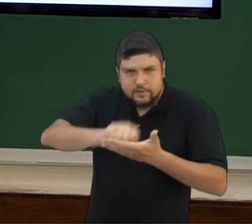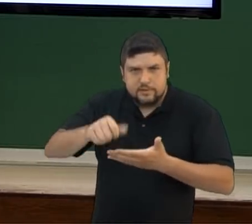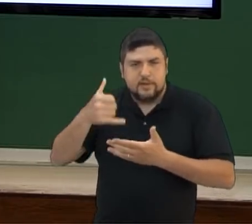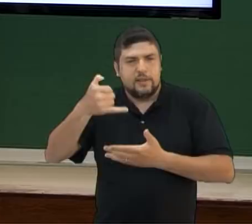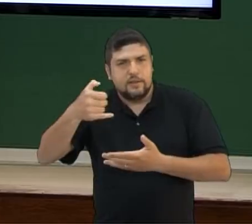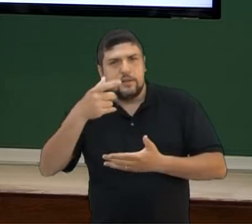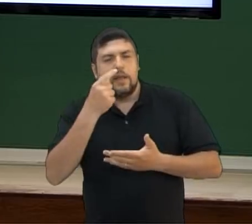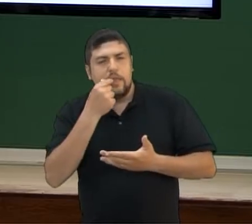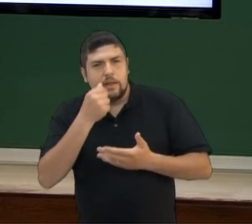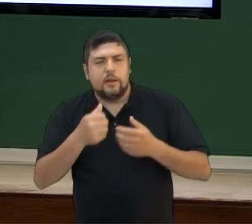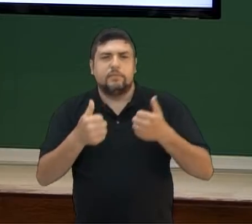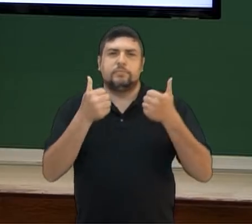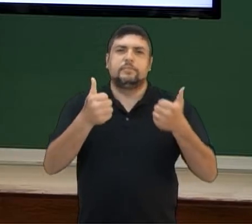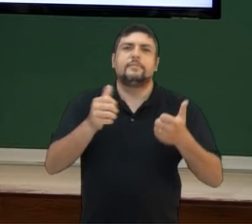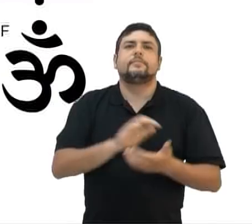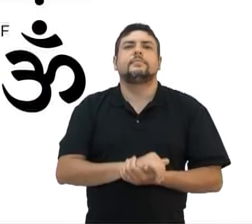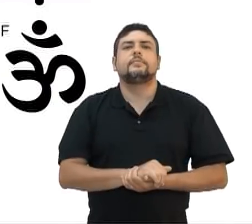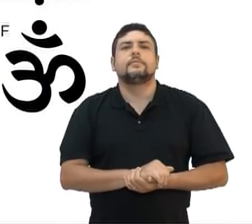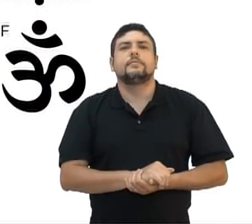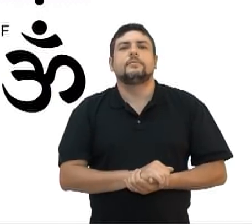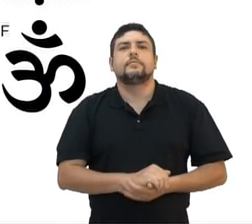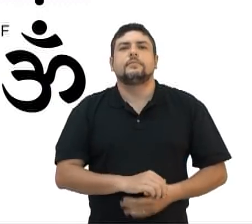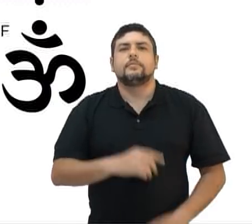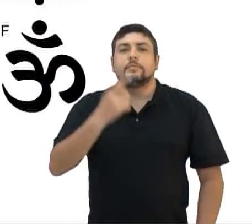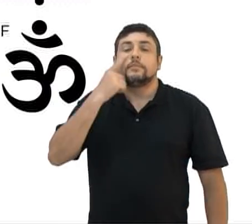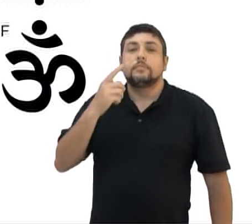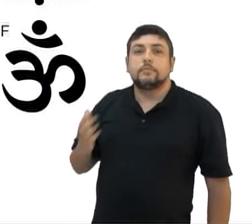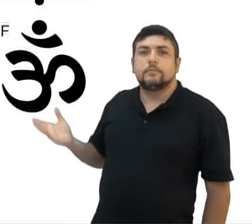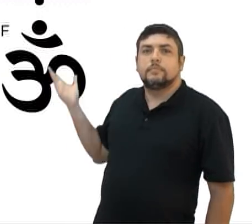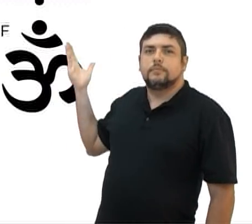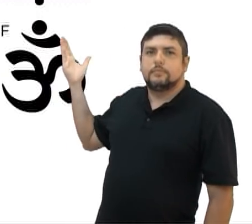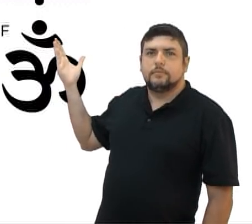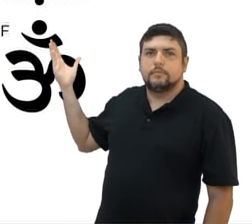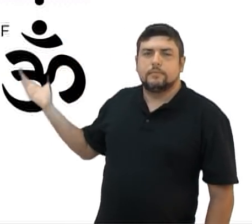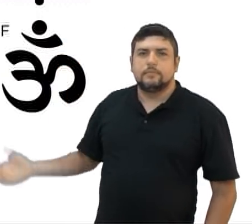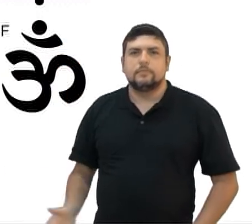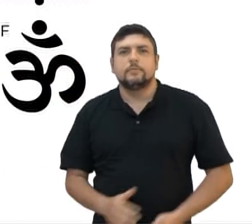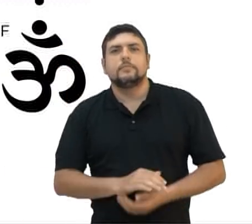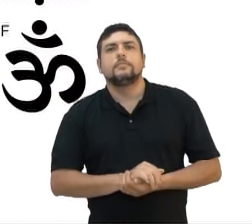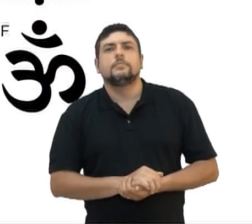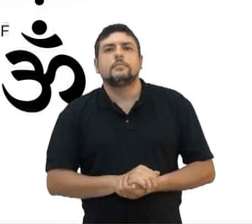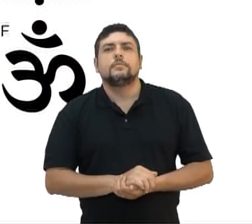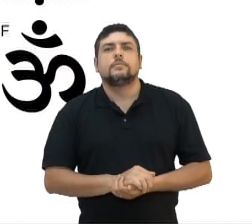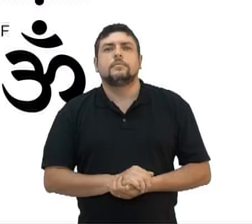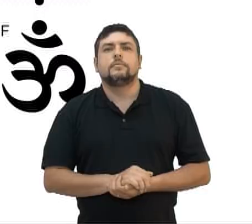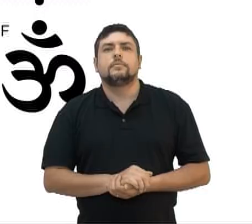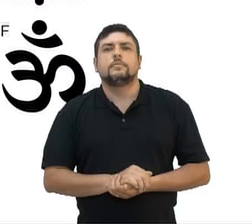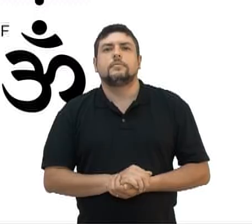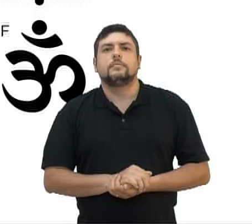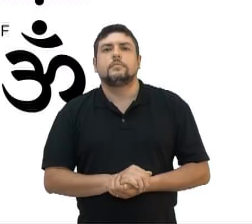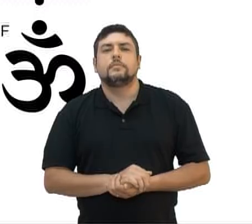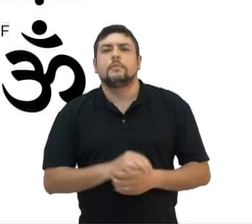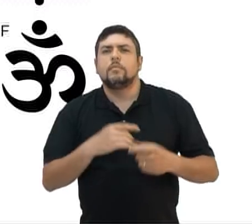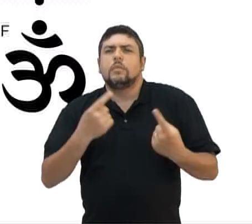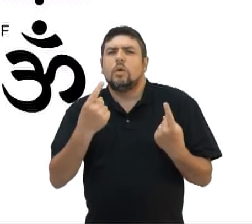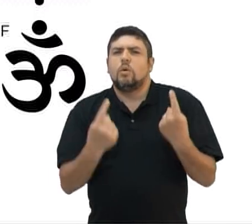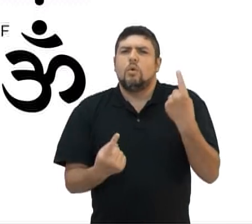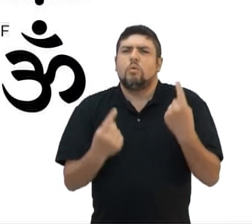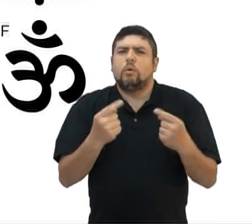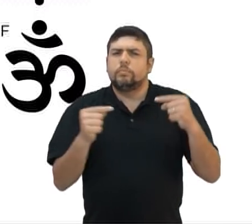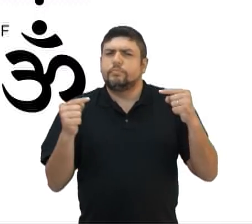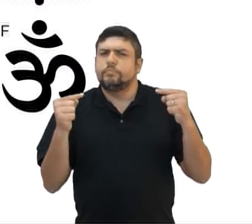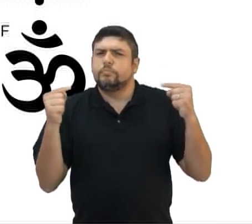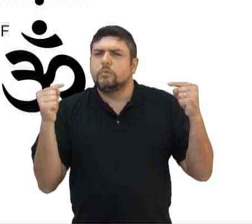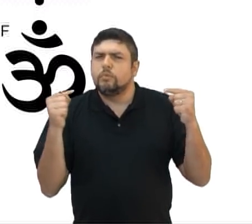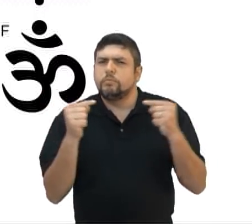lápis? Estão anotando? Então vamos lá. Símbolos sagrados. Marque a letra correspondente apenas aos